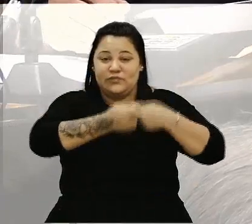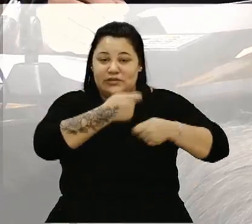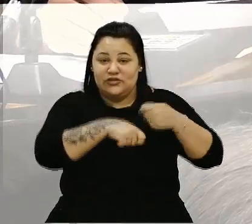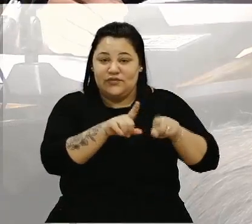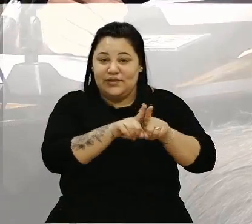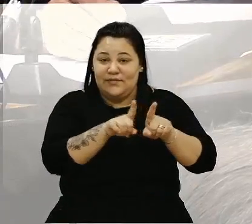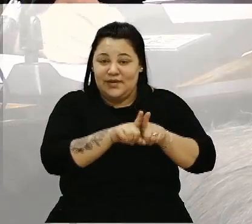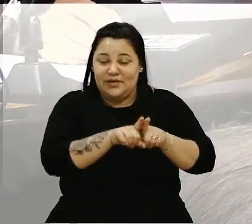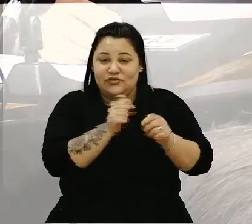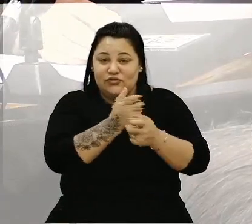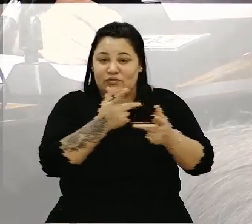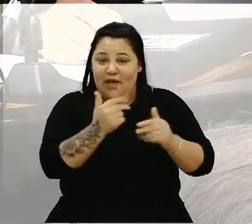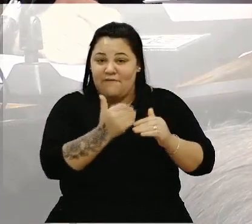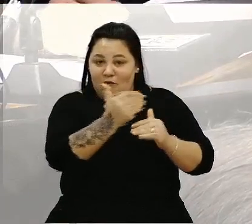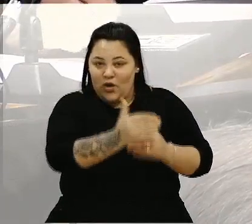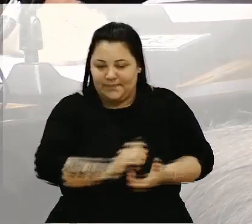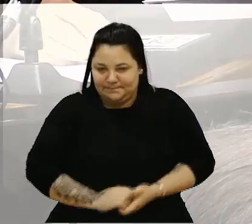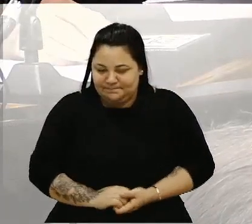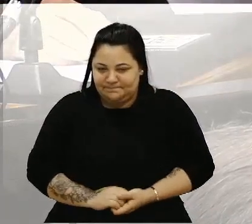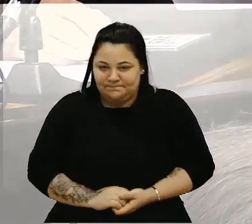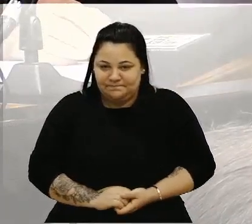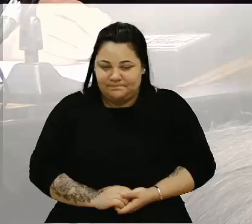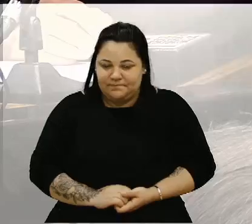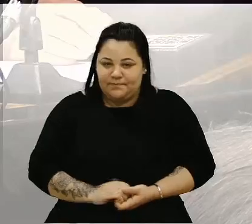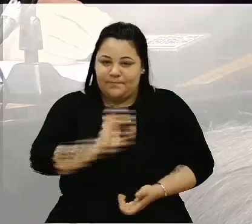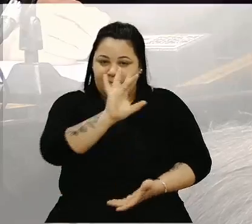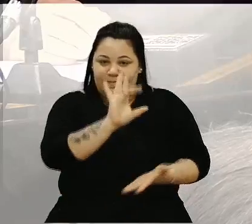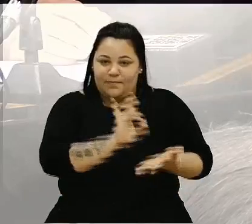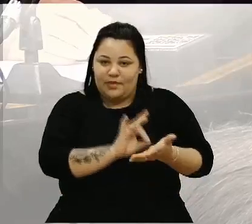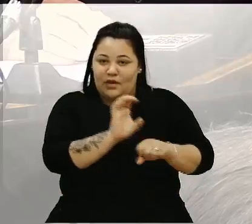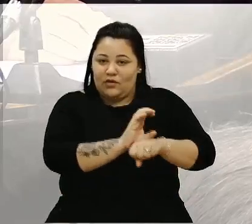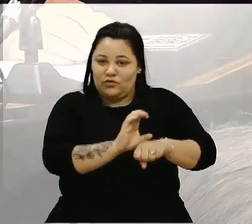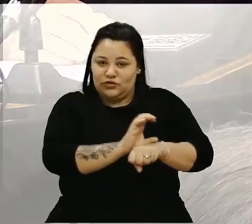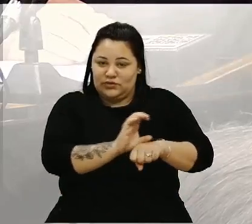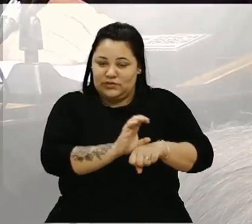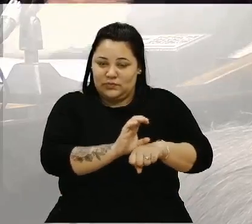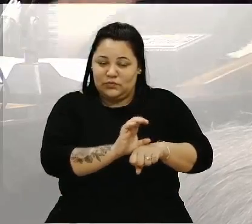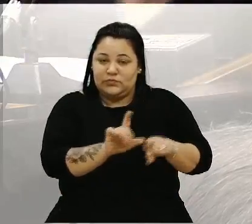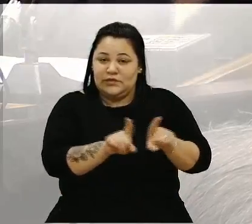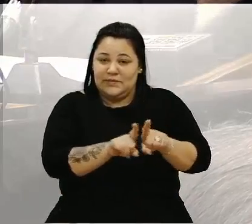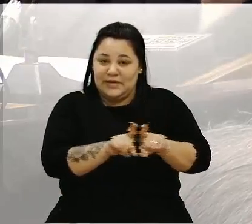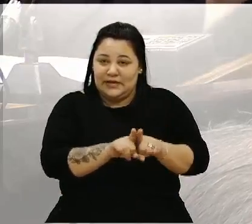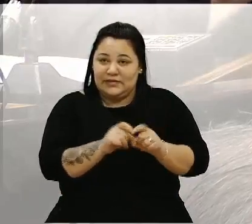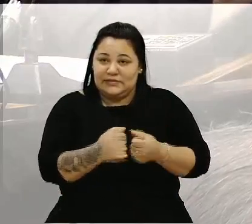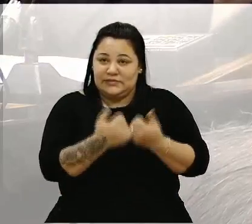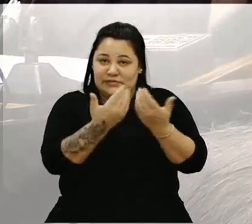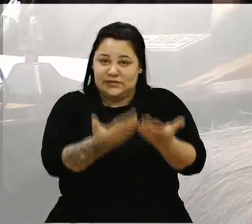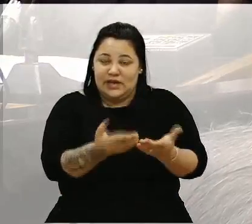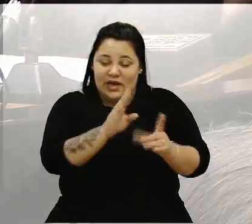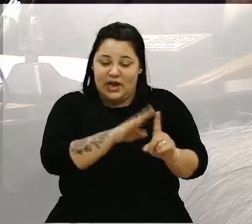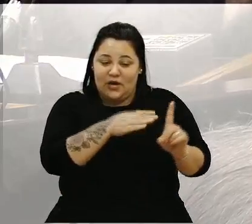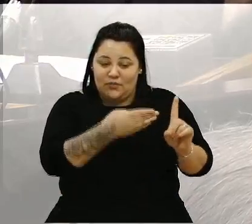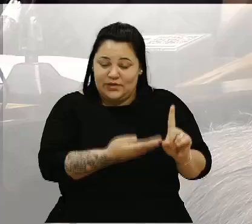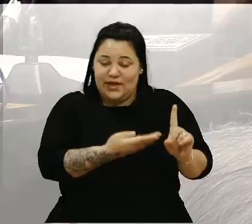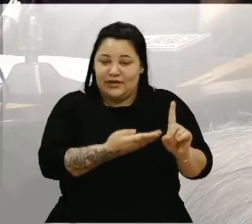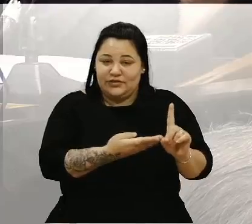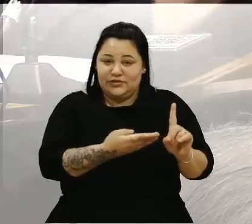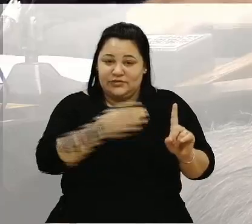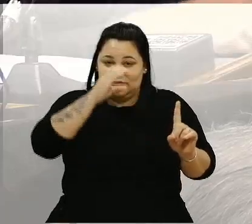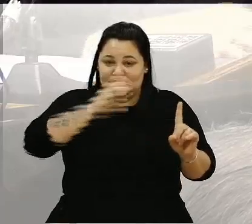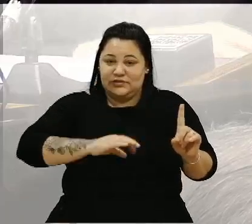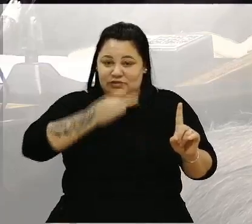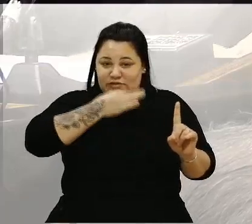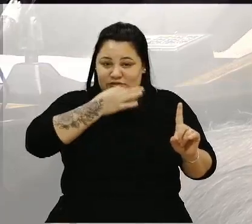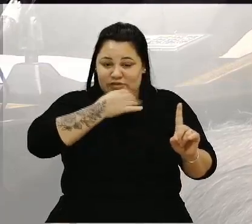de efeitos externos, constituindo-se como tal a concessão de títulos honoríficos e